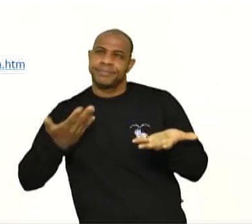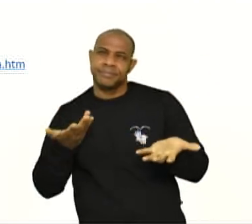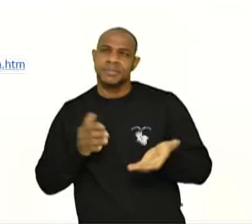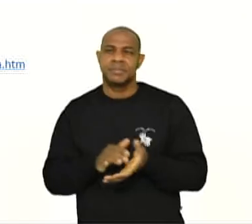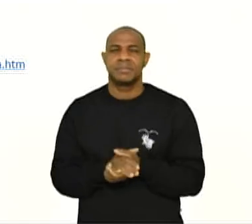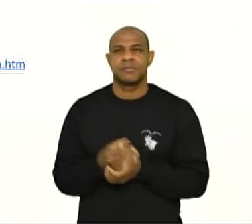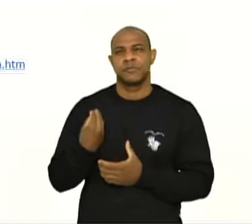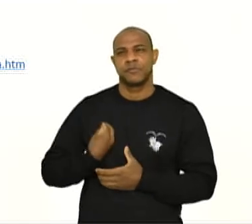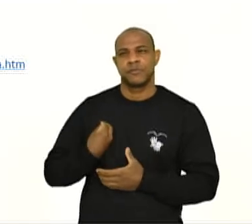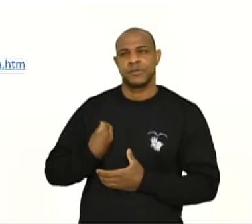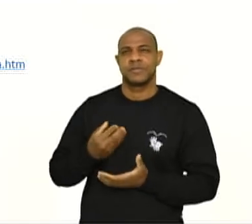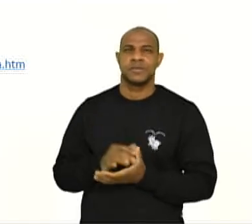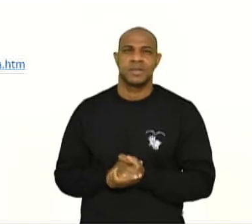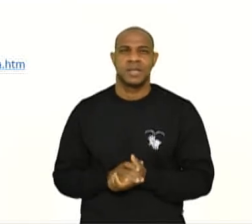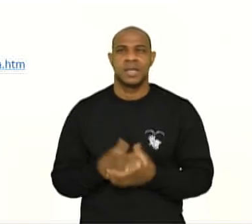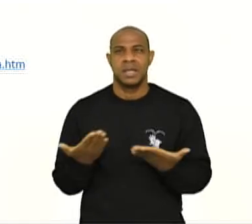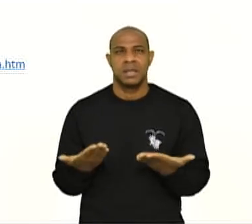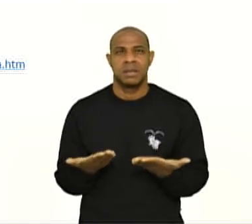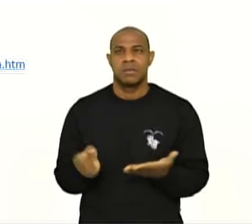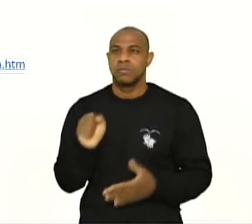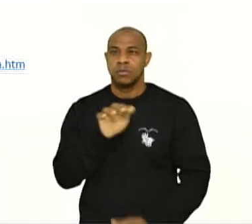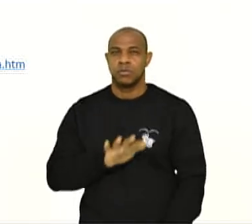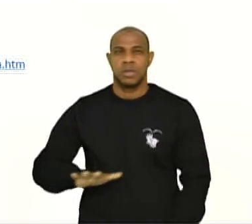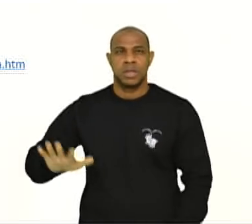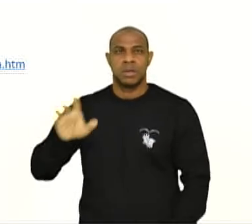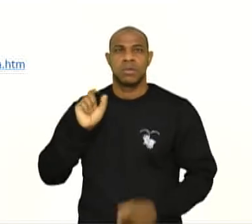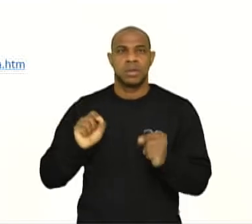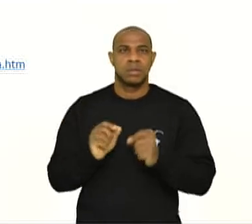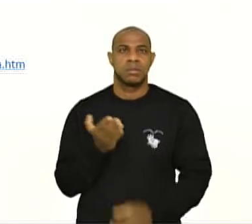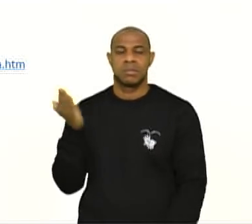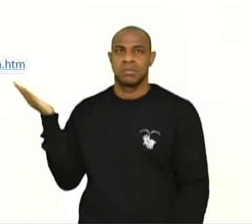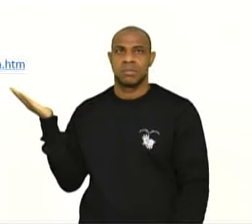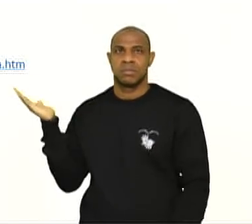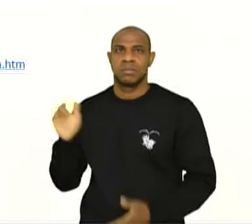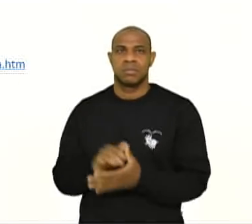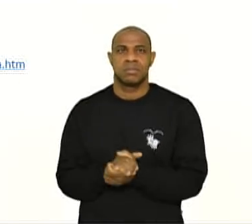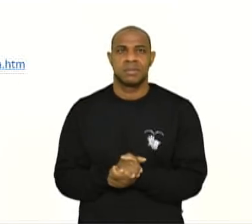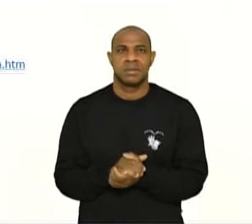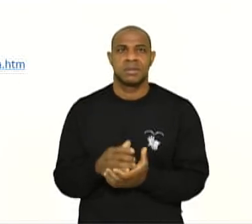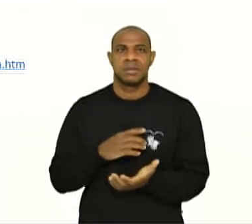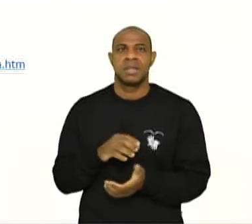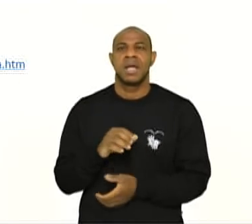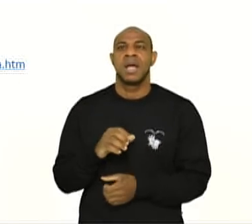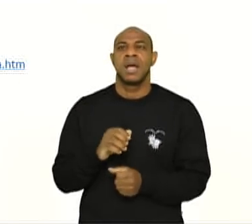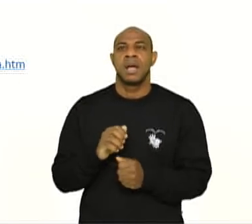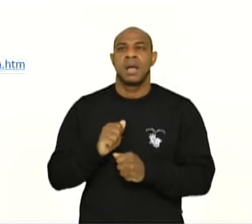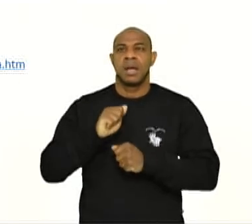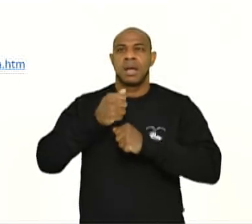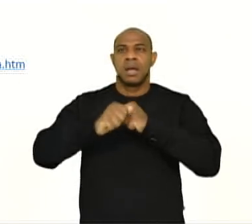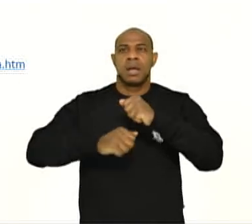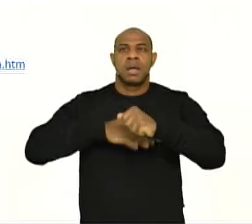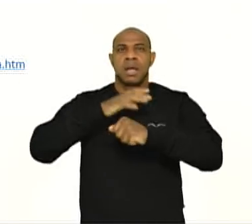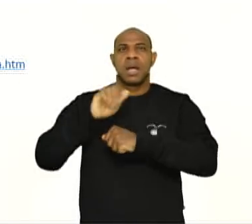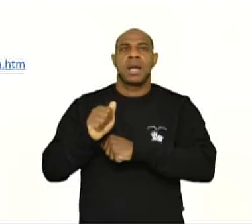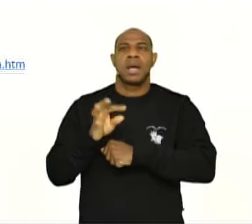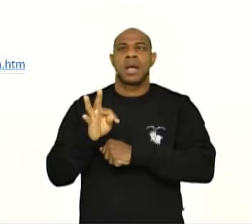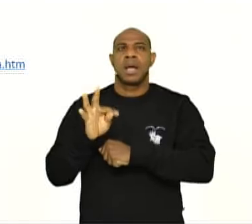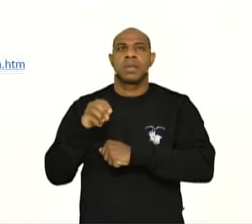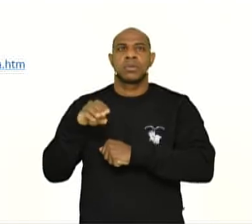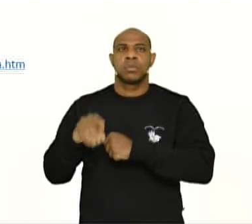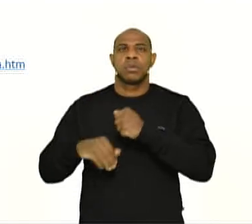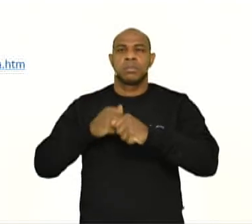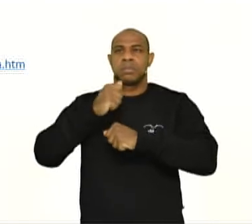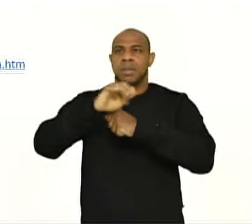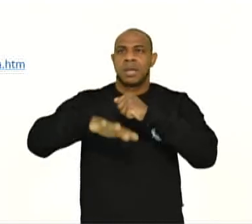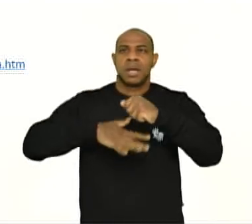dos seres vivos, né, de um modo geral, é o átomo. Né? Existem vários tipos de átomos, vocês já viram isso em tabela